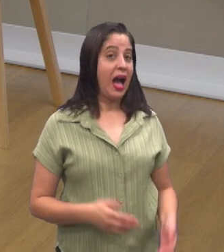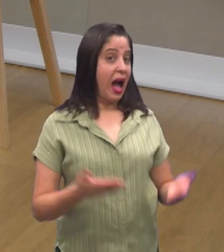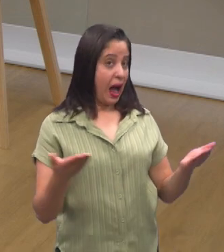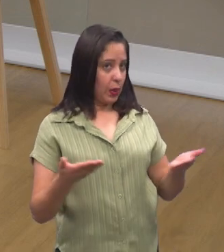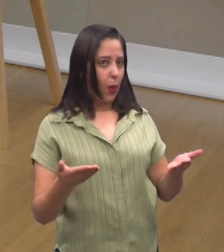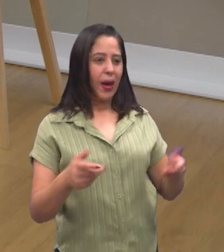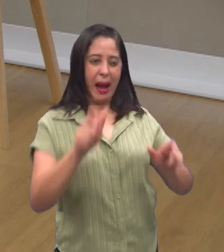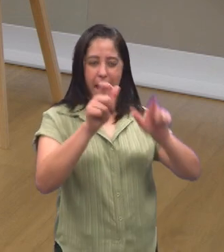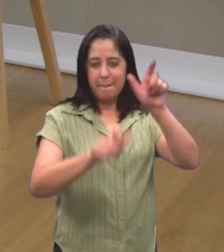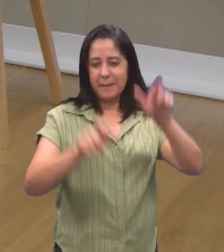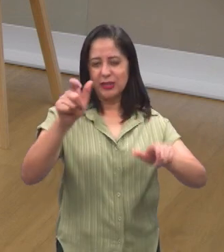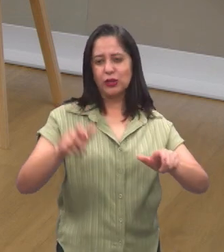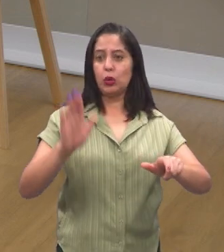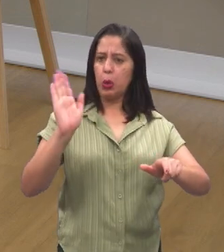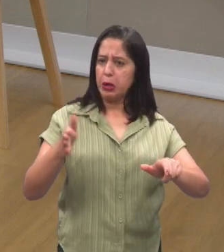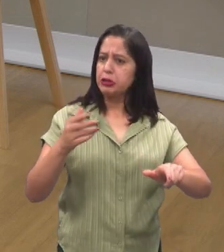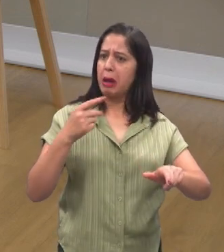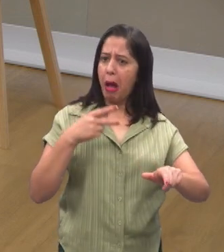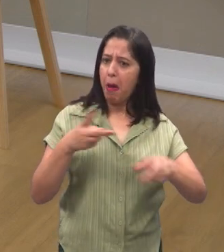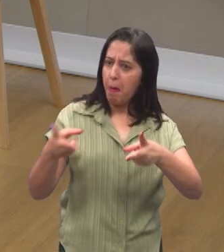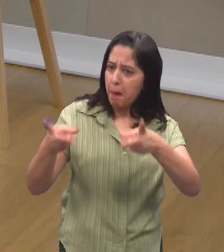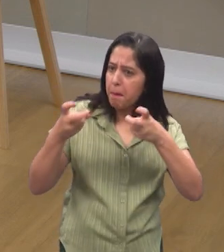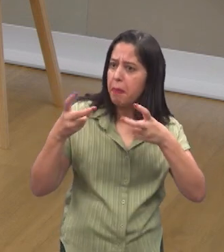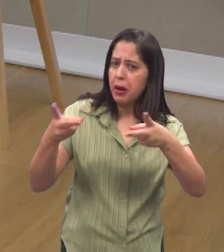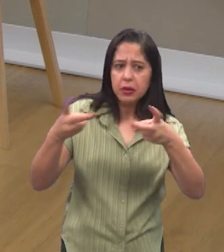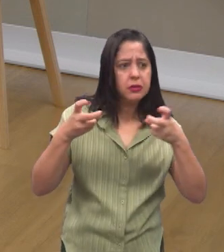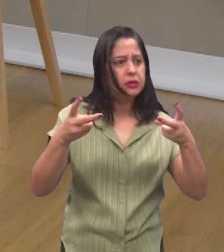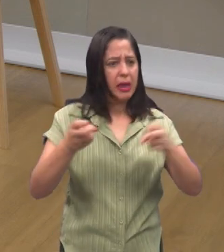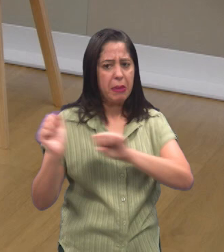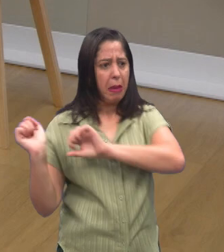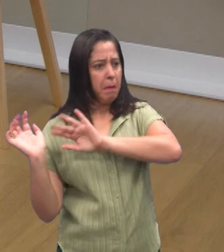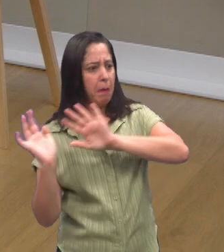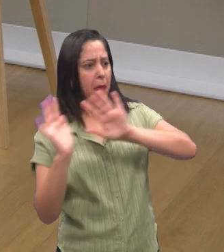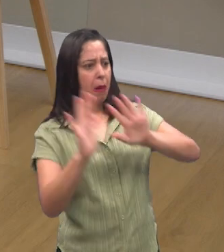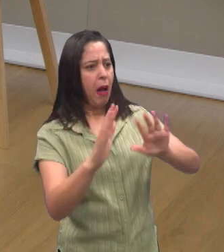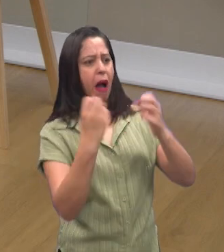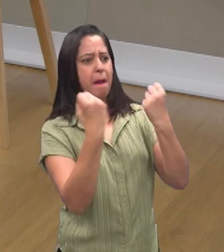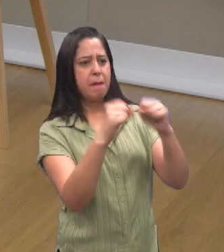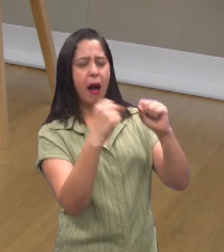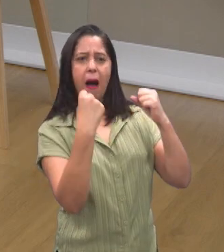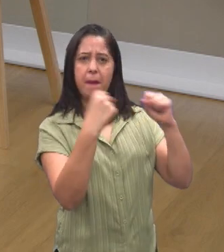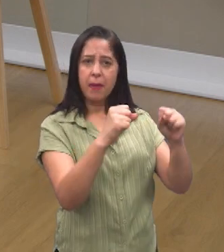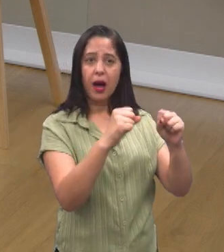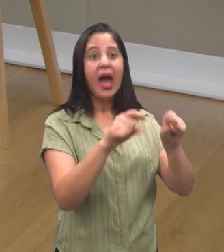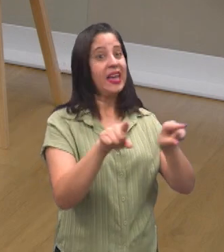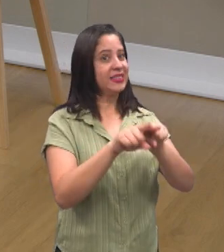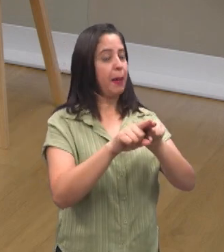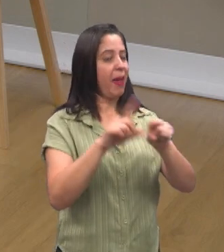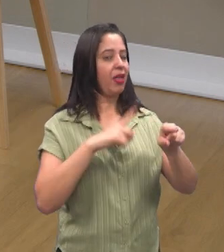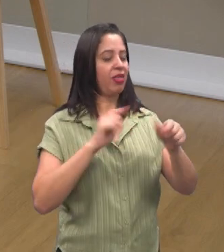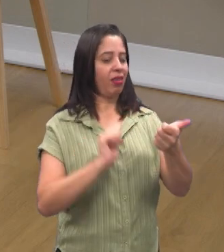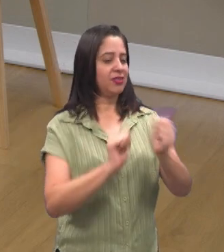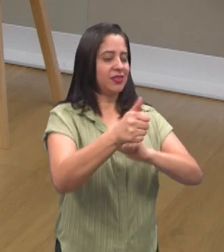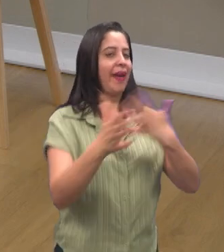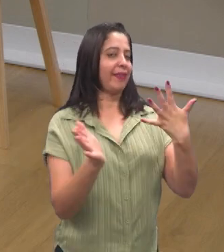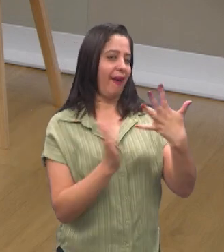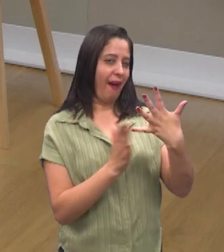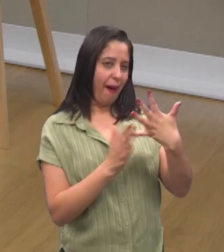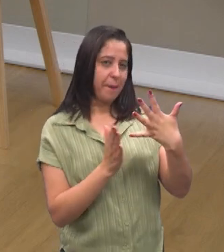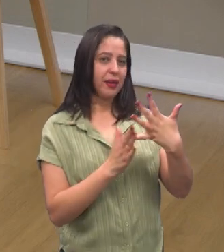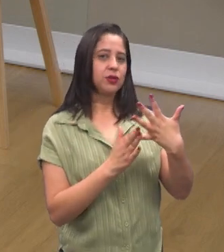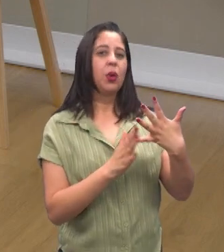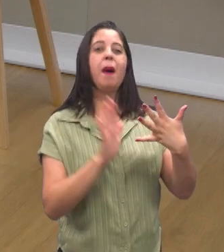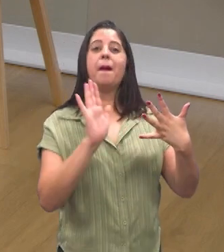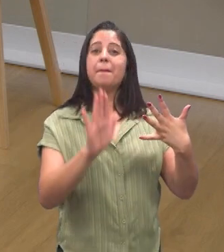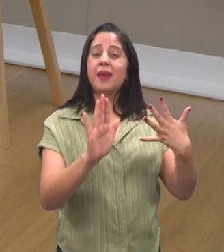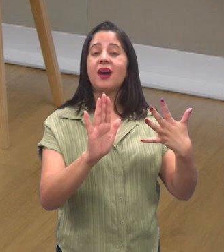têm praticado aí atividades físicas cada vez com mais frequência, principalmente os atletas amadores. Só que com isso também a gente tem acompanhado